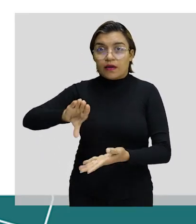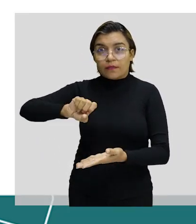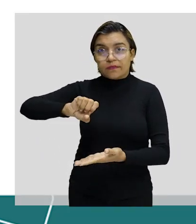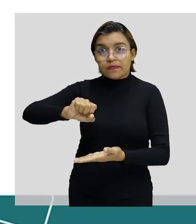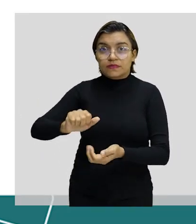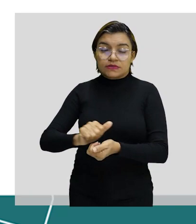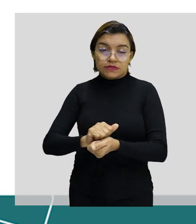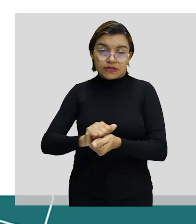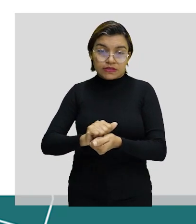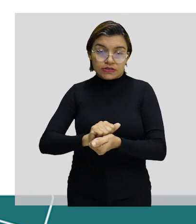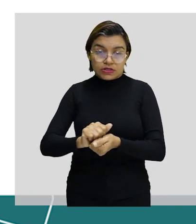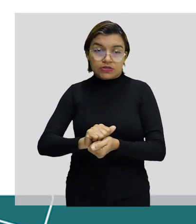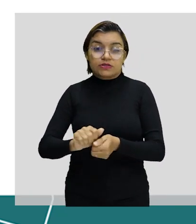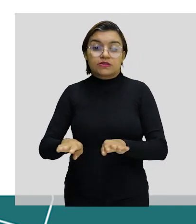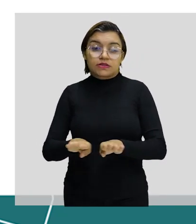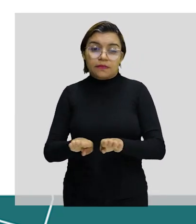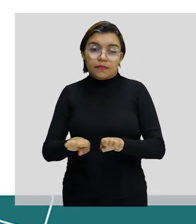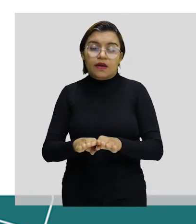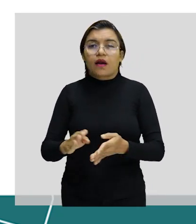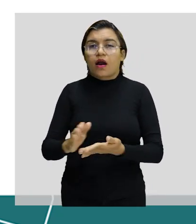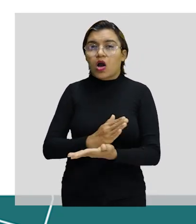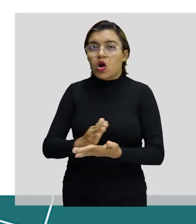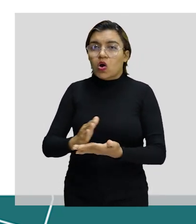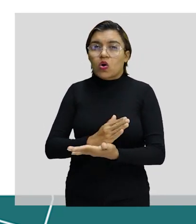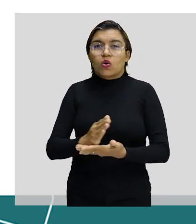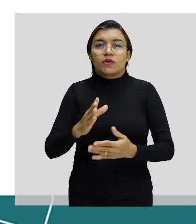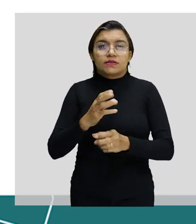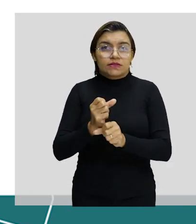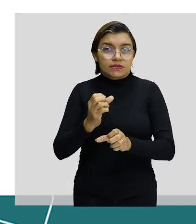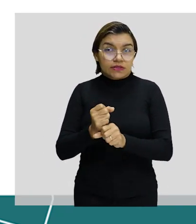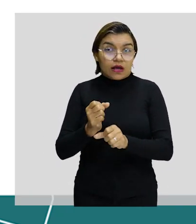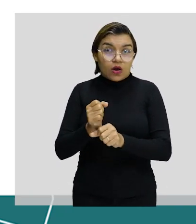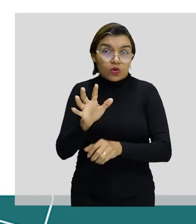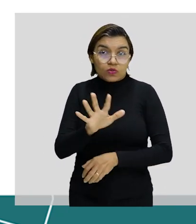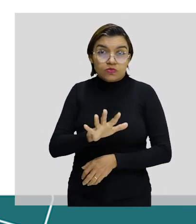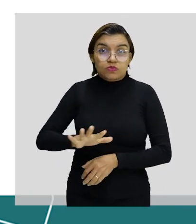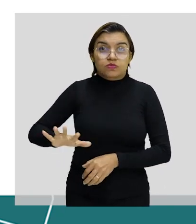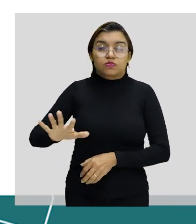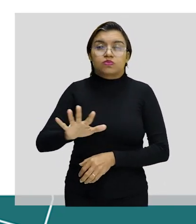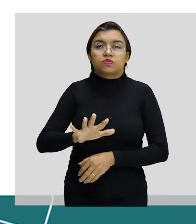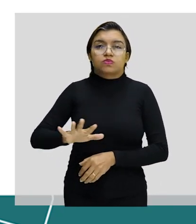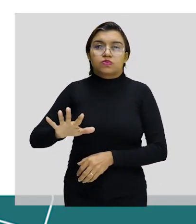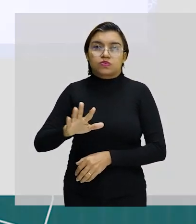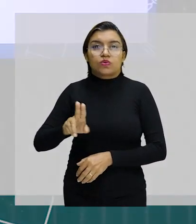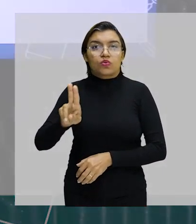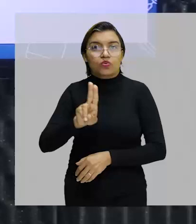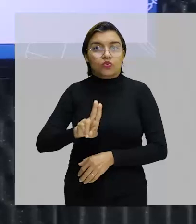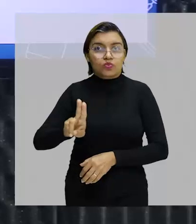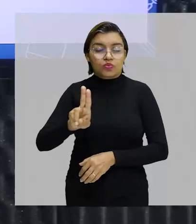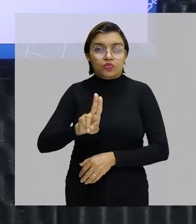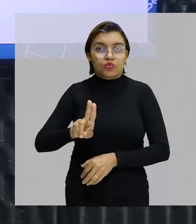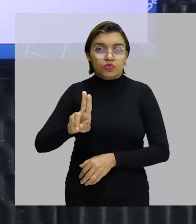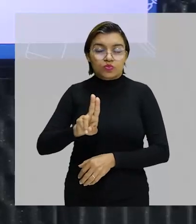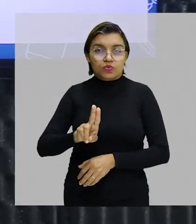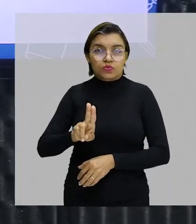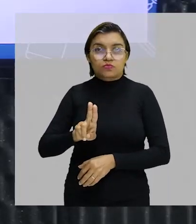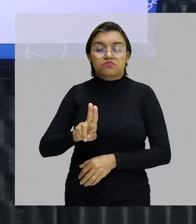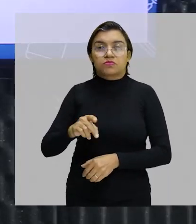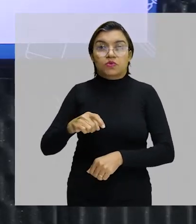e problemas, principalmente problemas ambientais relacionados ao uso, ao